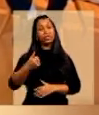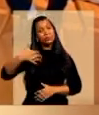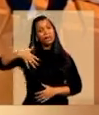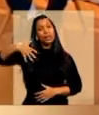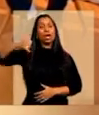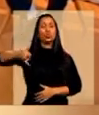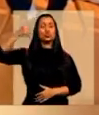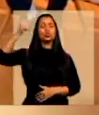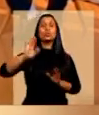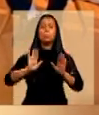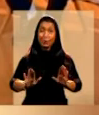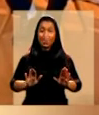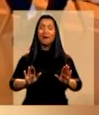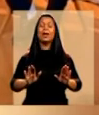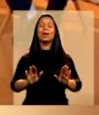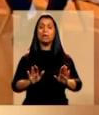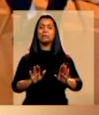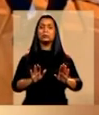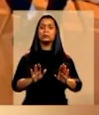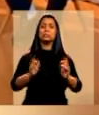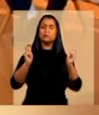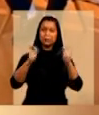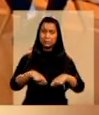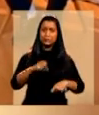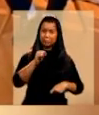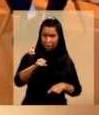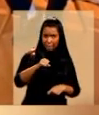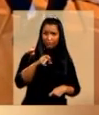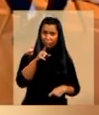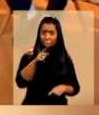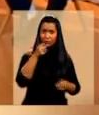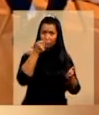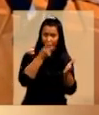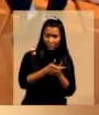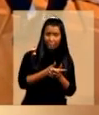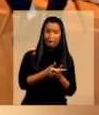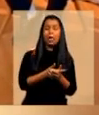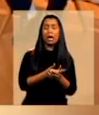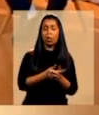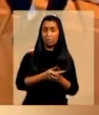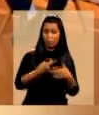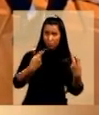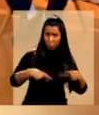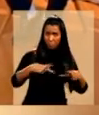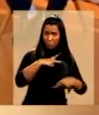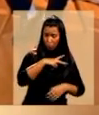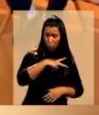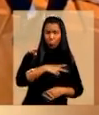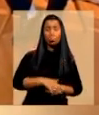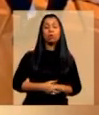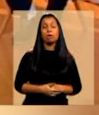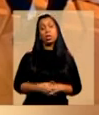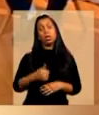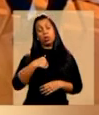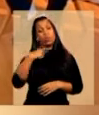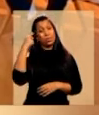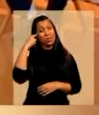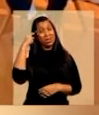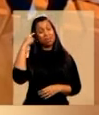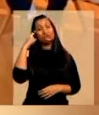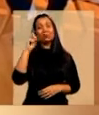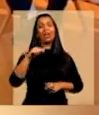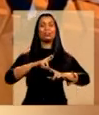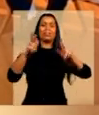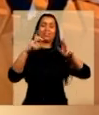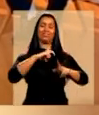vai ficar mais caro os juros. Mas mesmo assim, se caber no seu fluxo de caixa pessoal ou empresarial, eu acredito